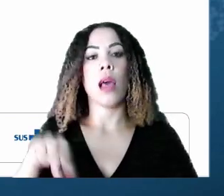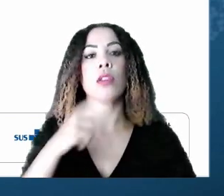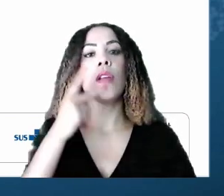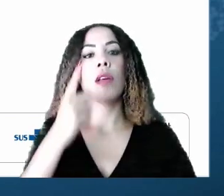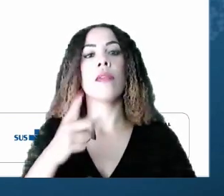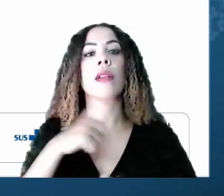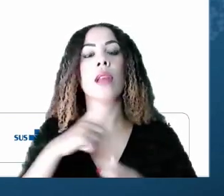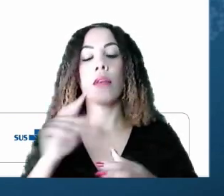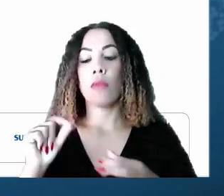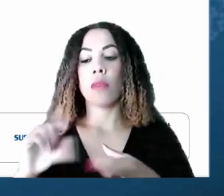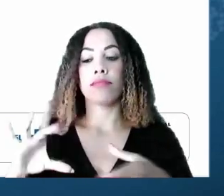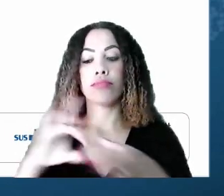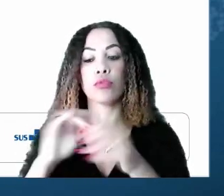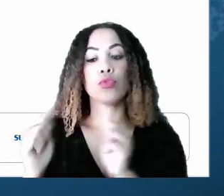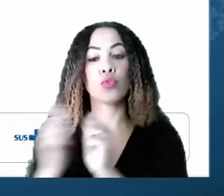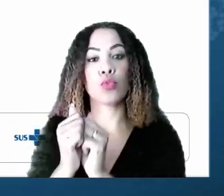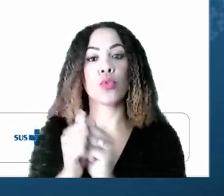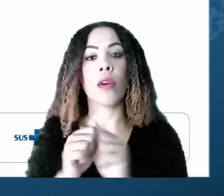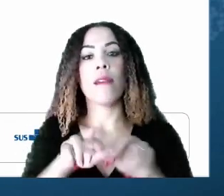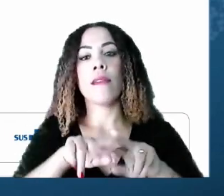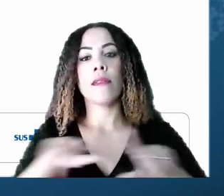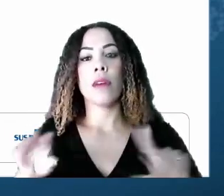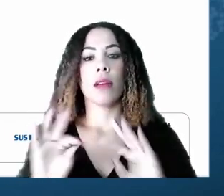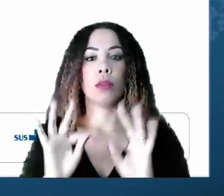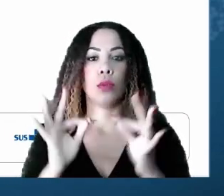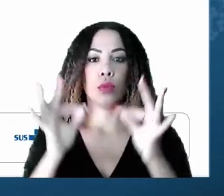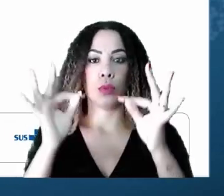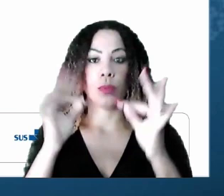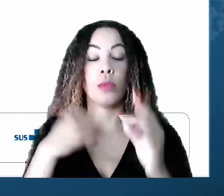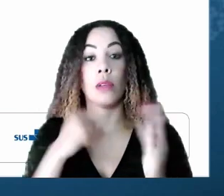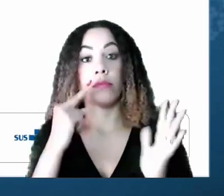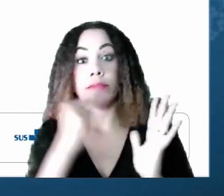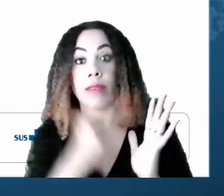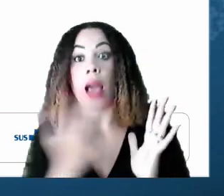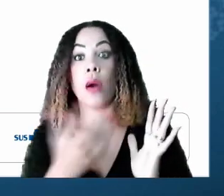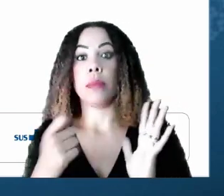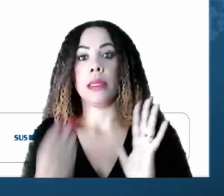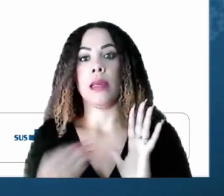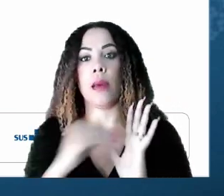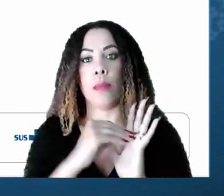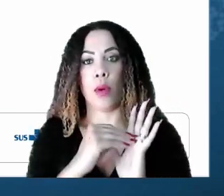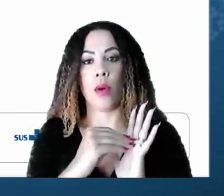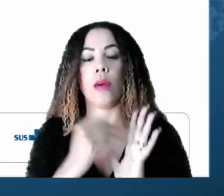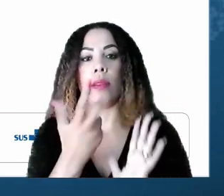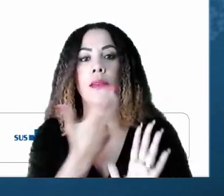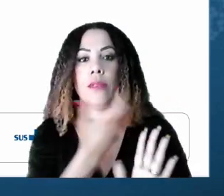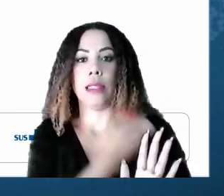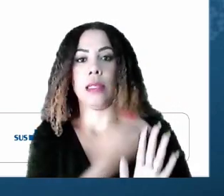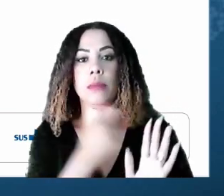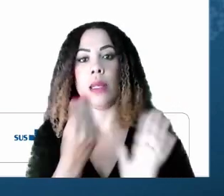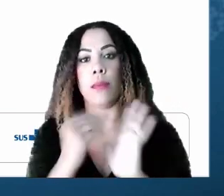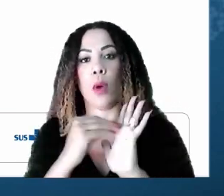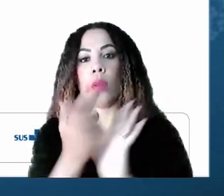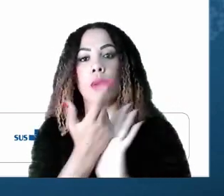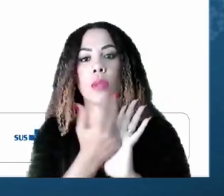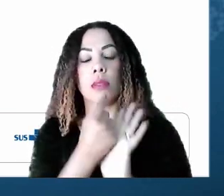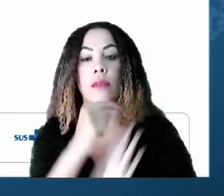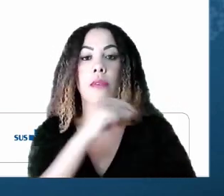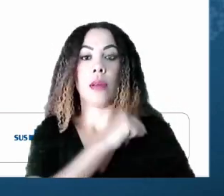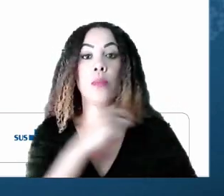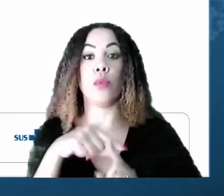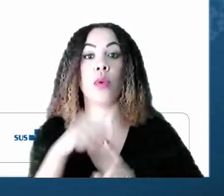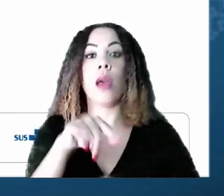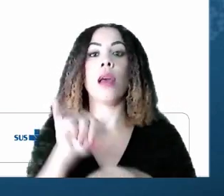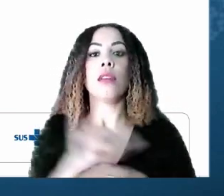tecnologias. Inclusive, eu já estou vendo aqui que a gente precisa incluir a vacina agora, o desenho da vacina, né, como uma estratégia